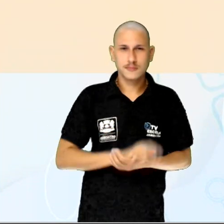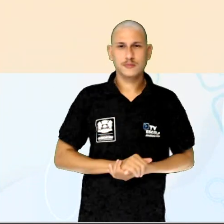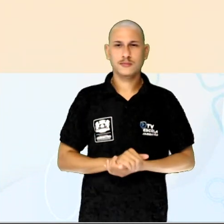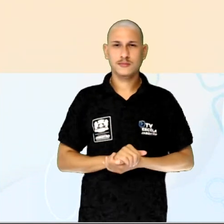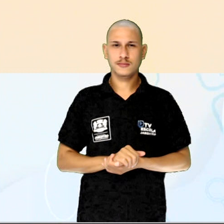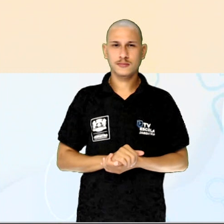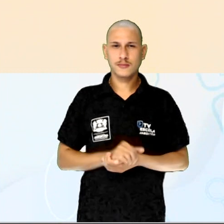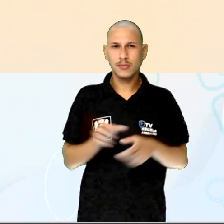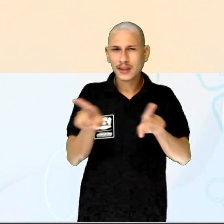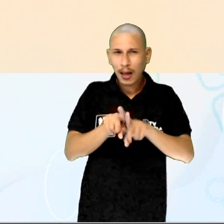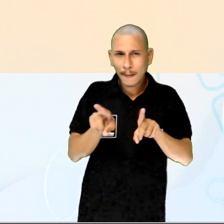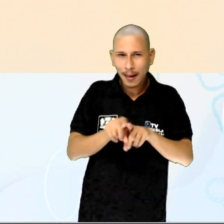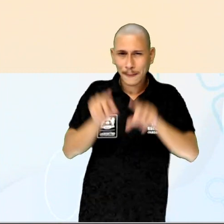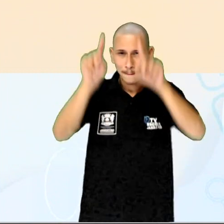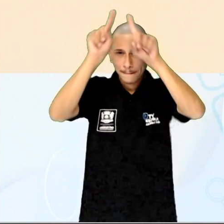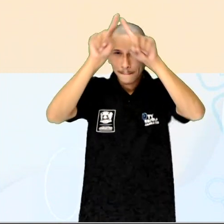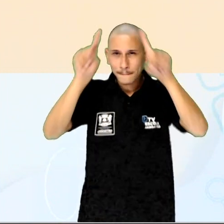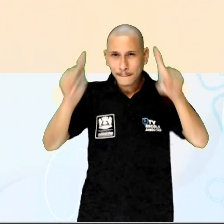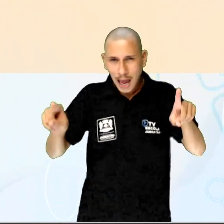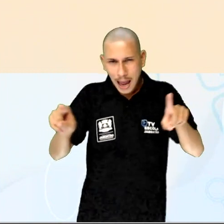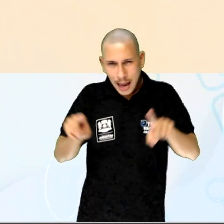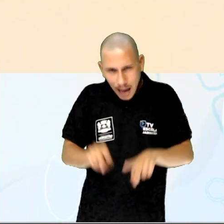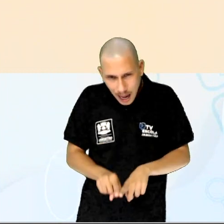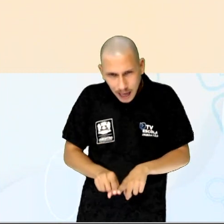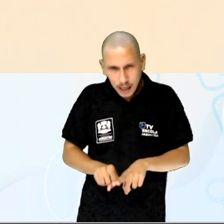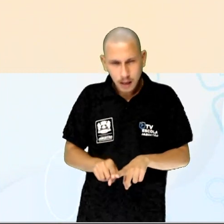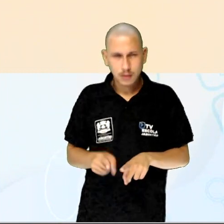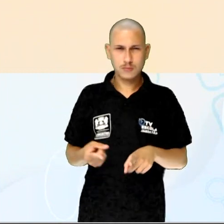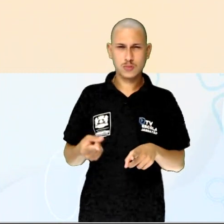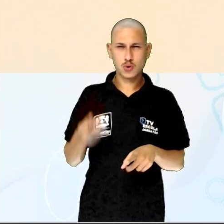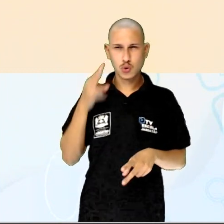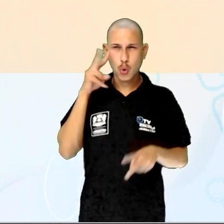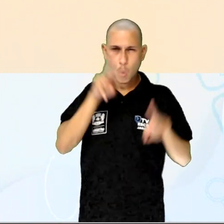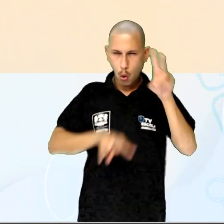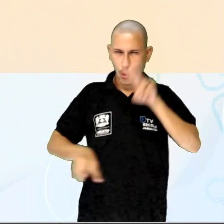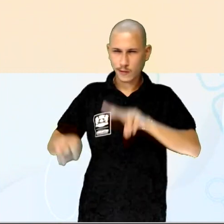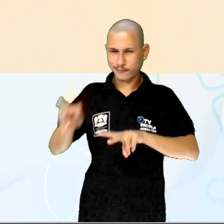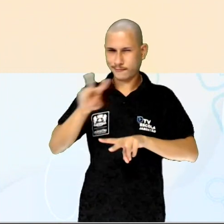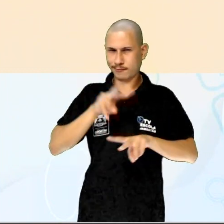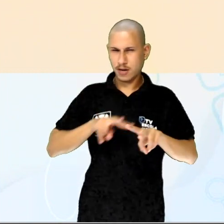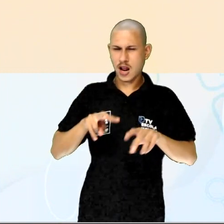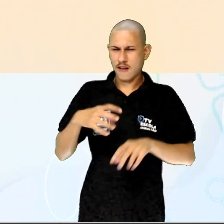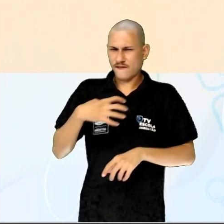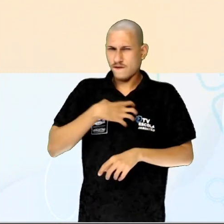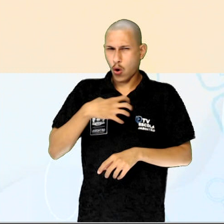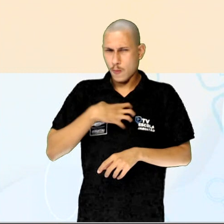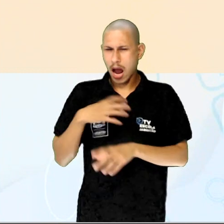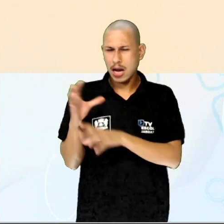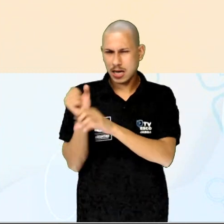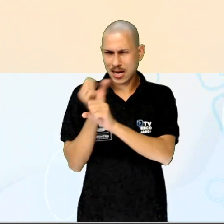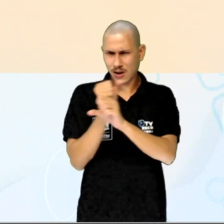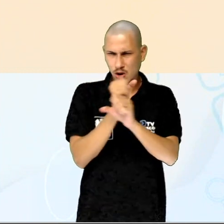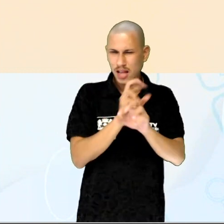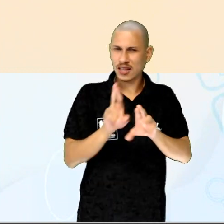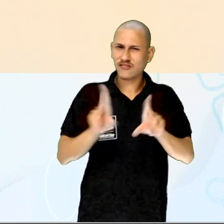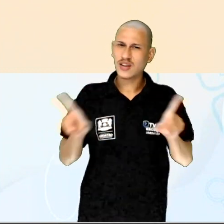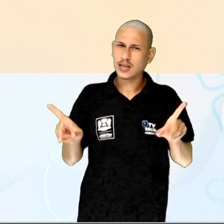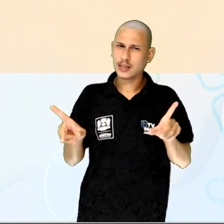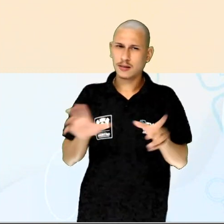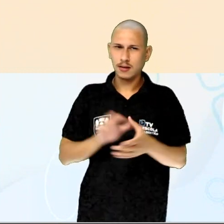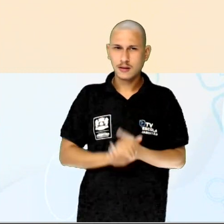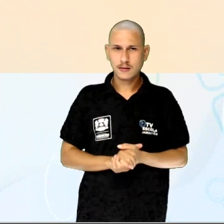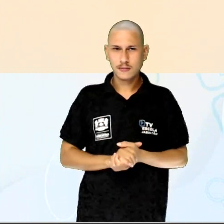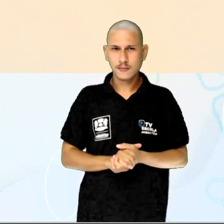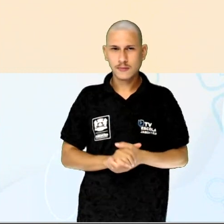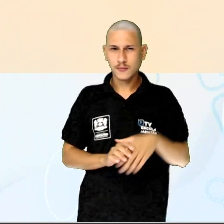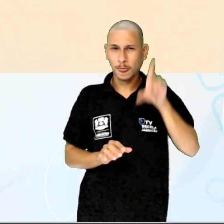O losango, que é aquela figura que lembra um balão de São João, uma pipa, né? A fórmula dele já é bem diferente. Vai ser a diagonal maior,